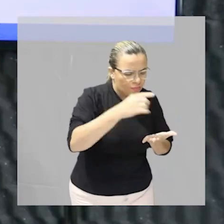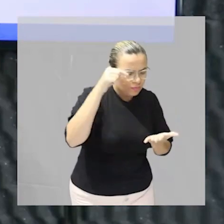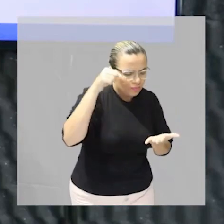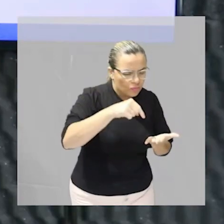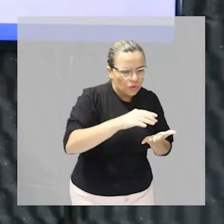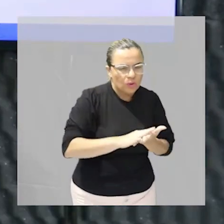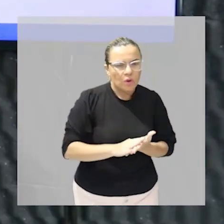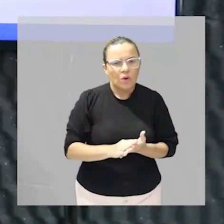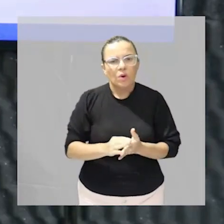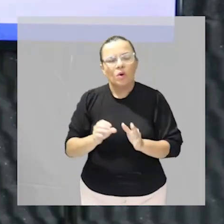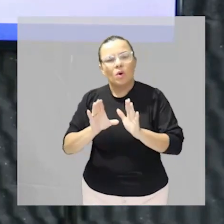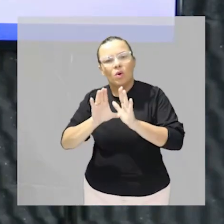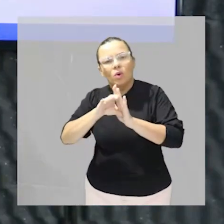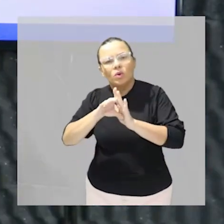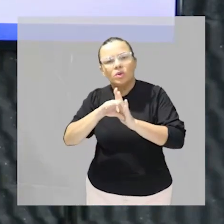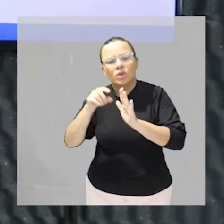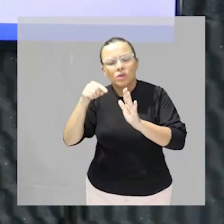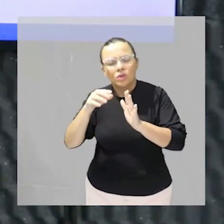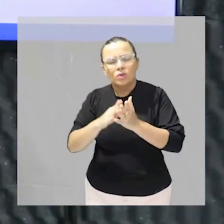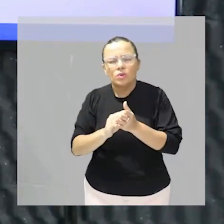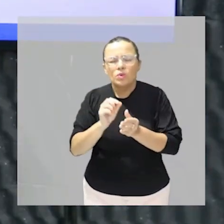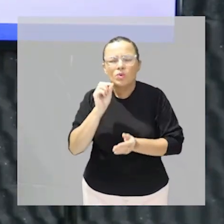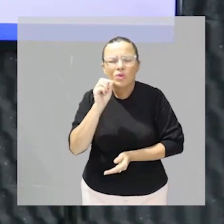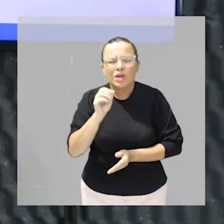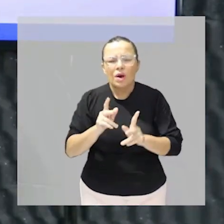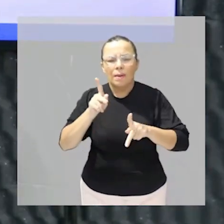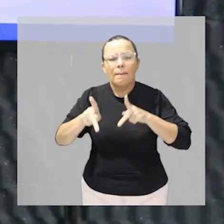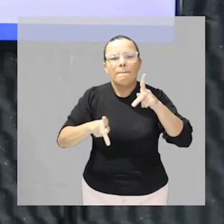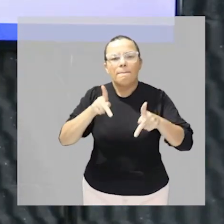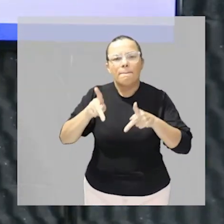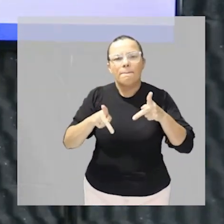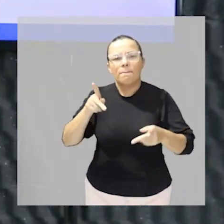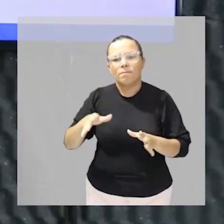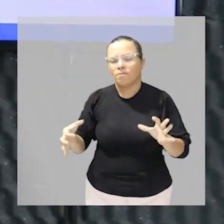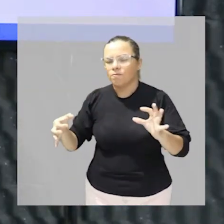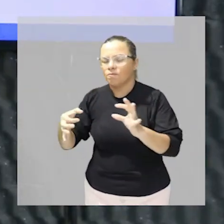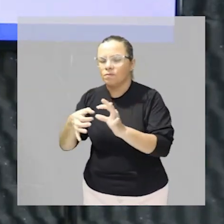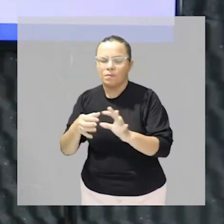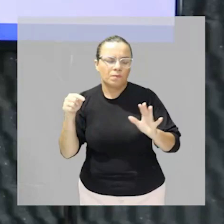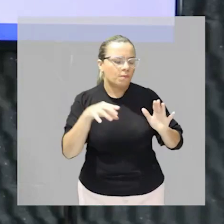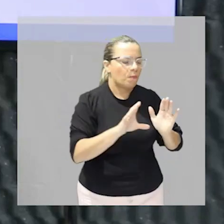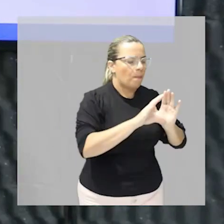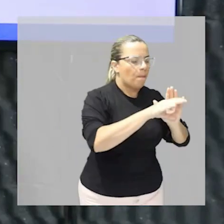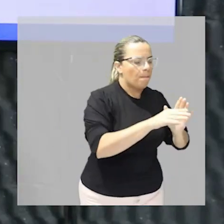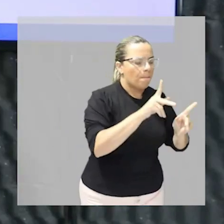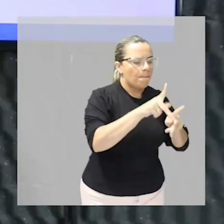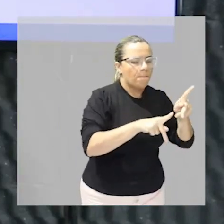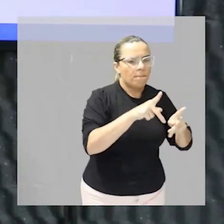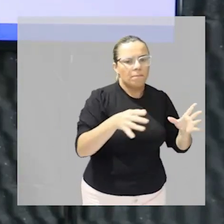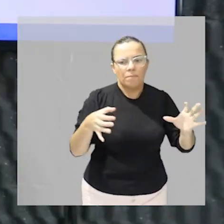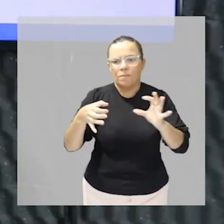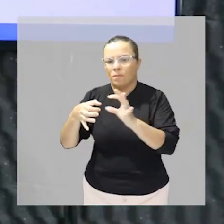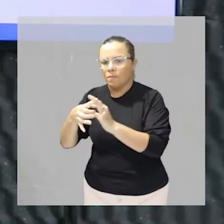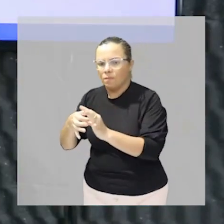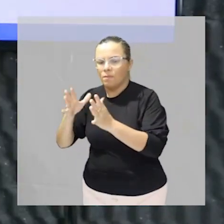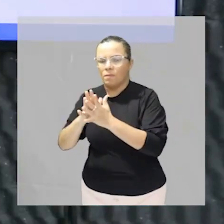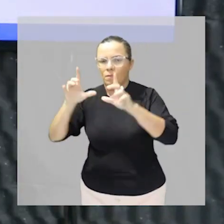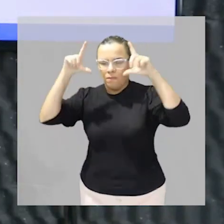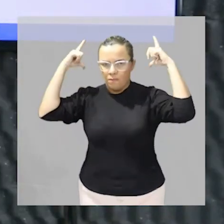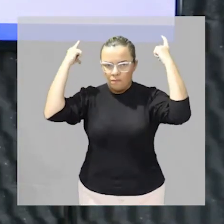sobre o conceito de povo. Ele associa o conceito de povo na Grécia